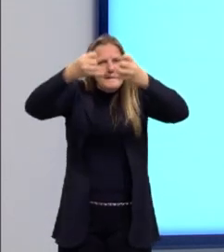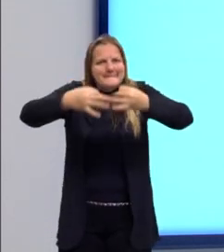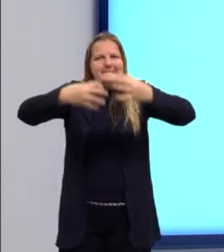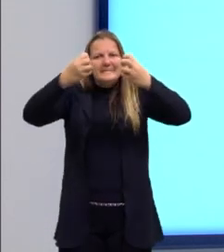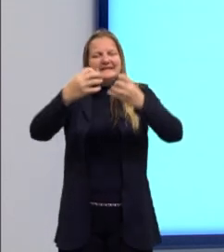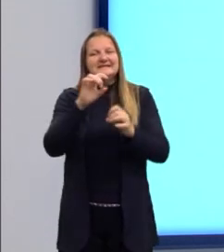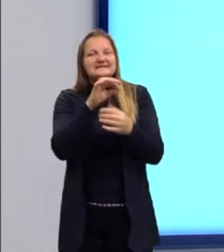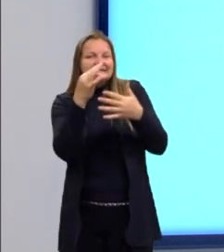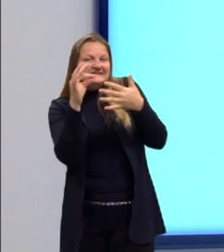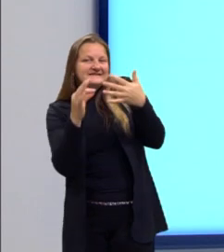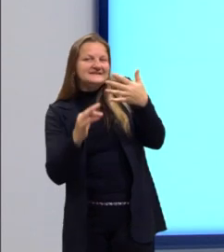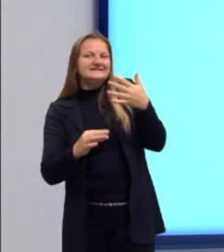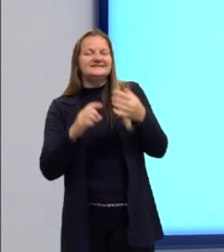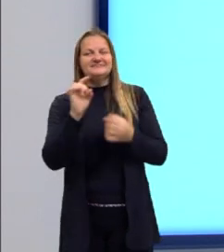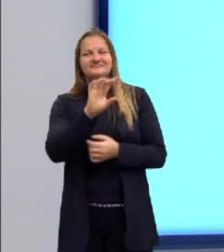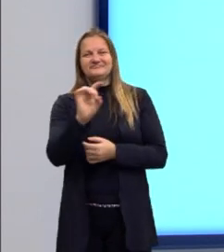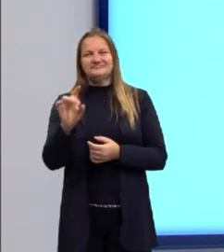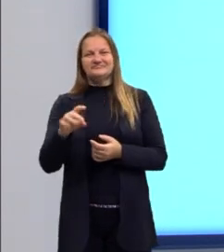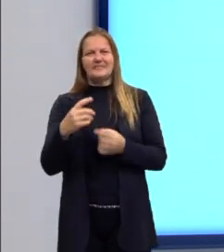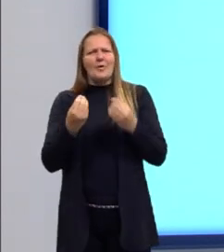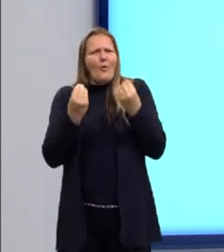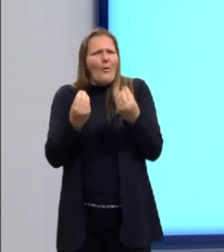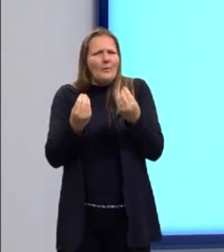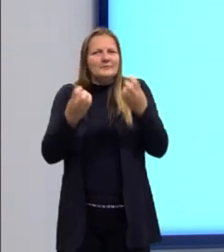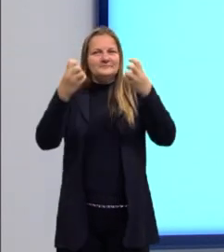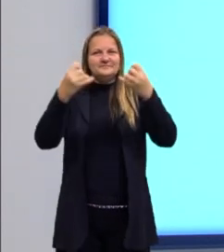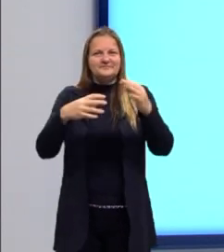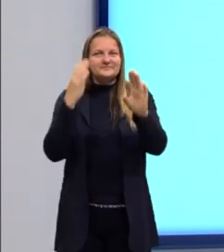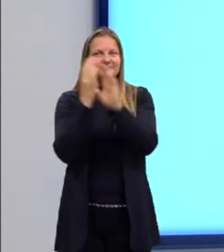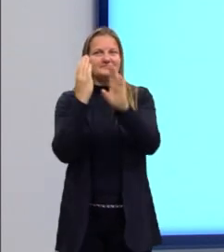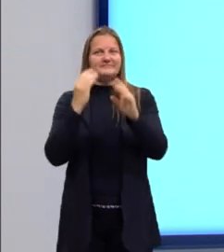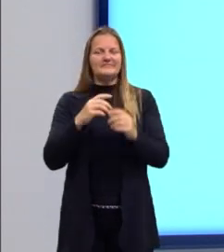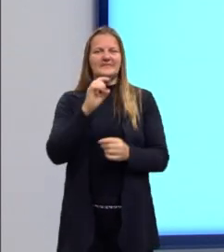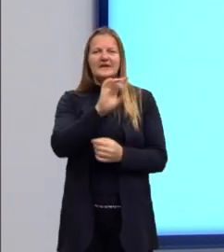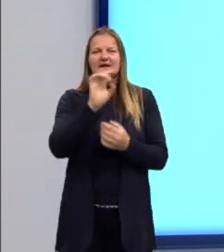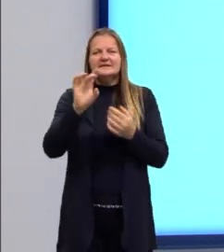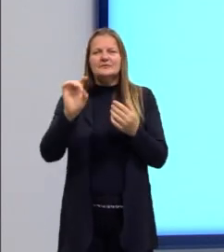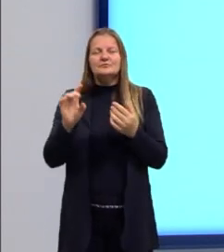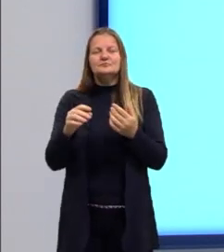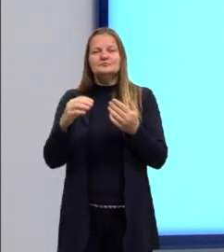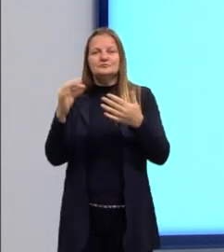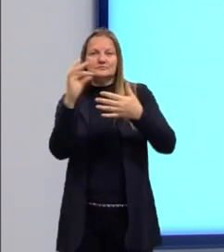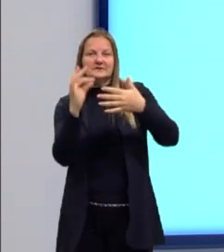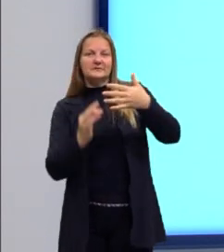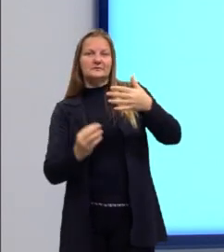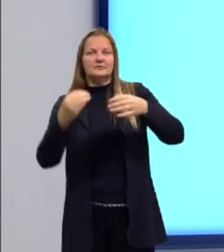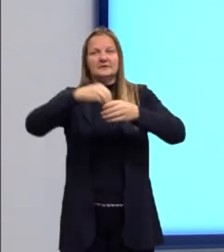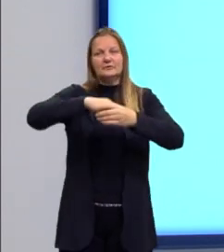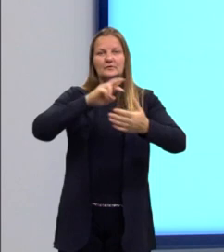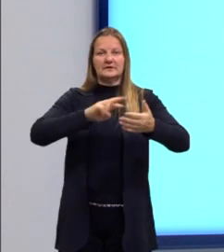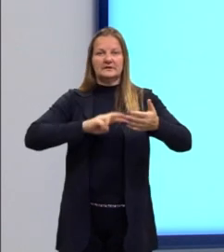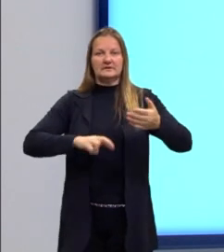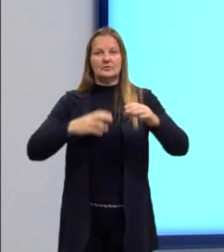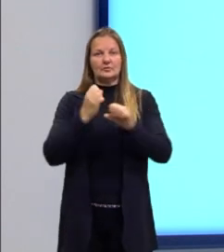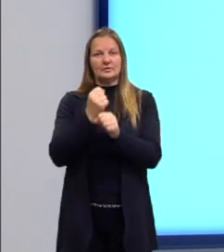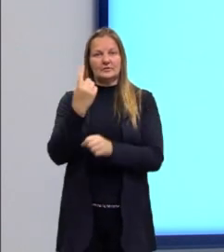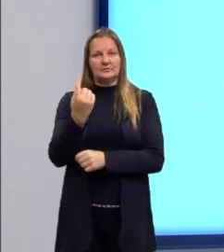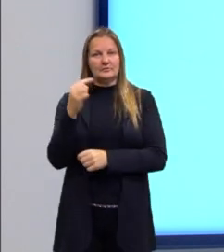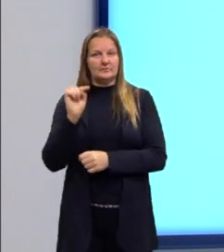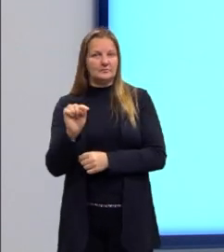esses detalhezinhos de ué mas como é que a gente encontra cada um desses elementos dentro da redação nota